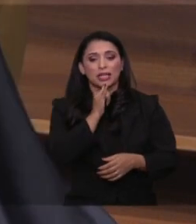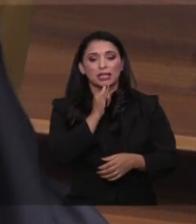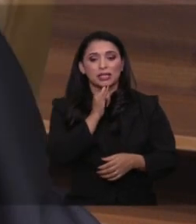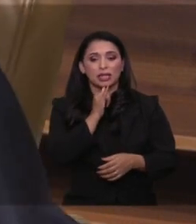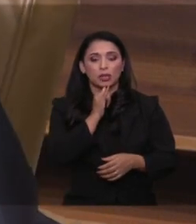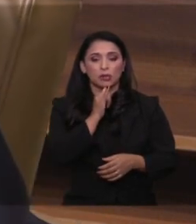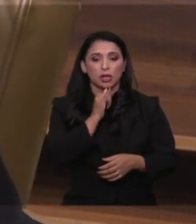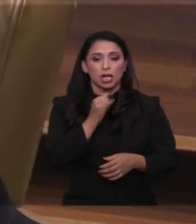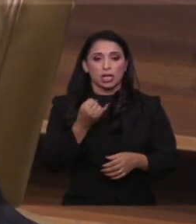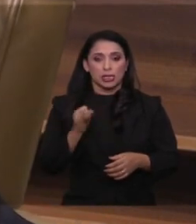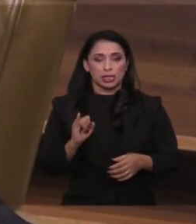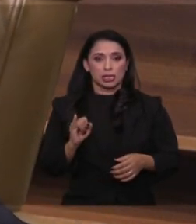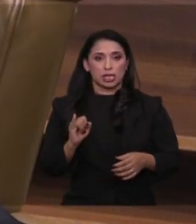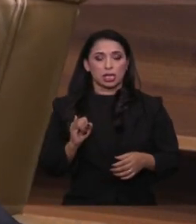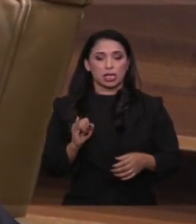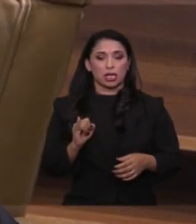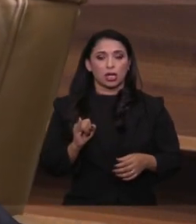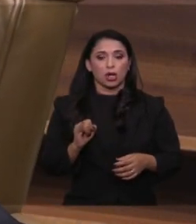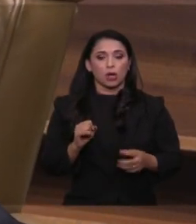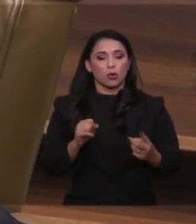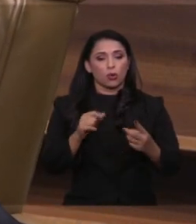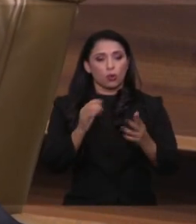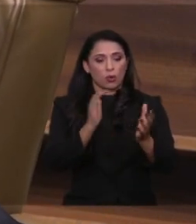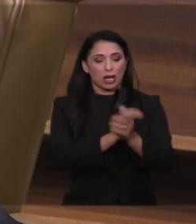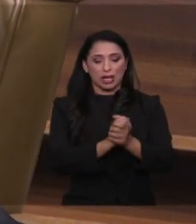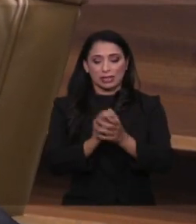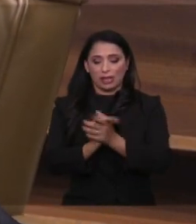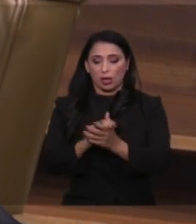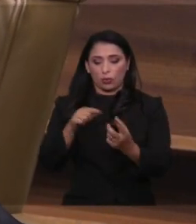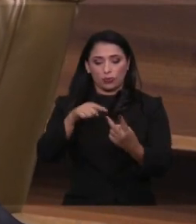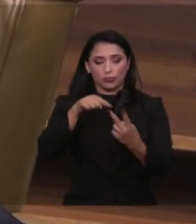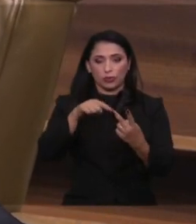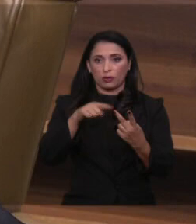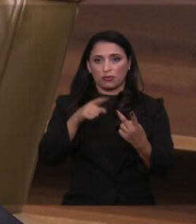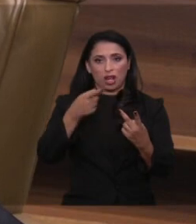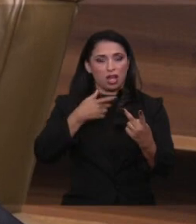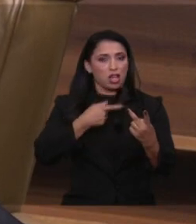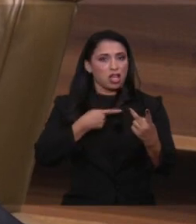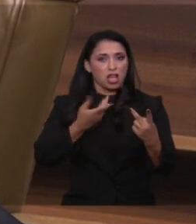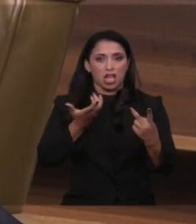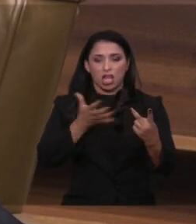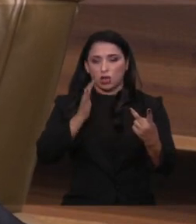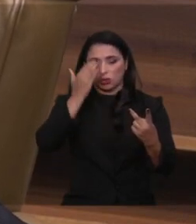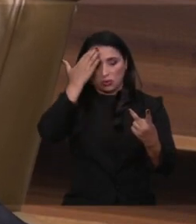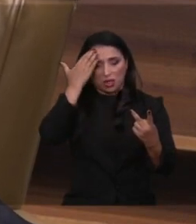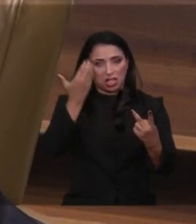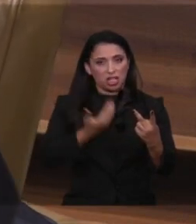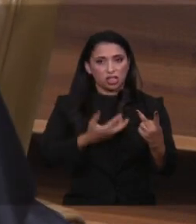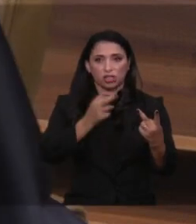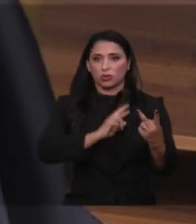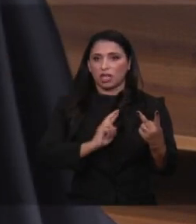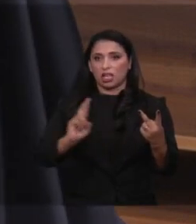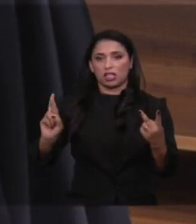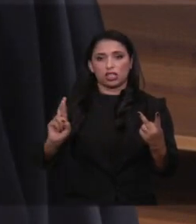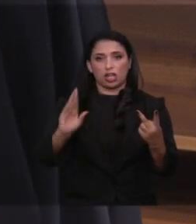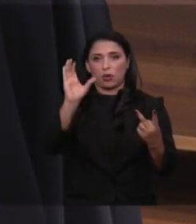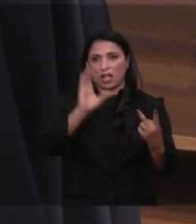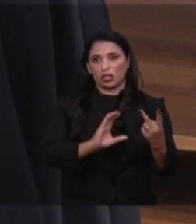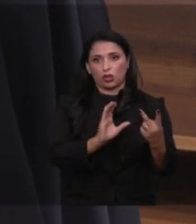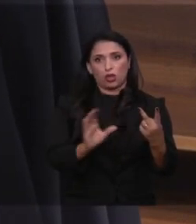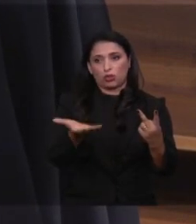não professar a fé católica ou se comprovar não acreditar nos dogmas